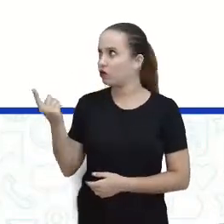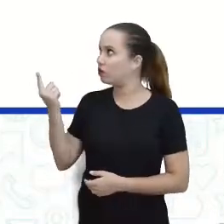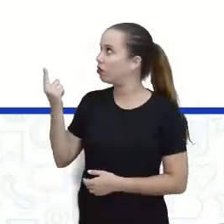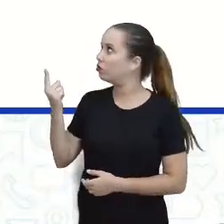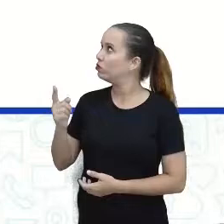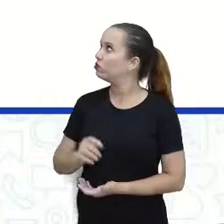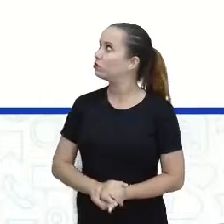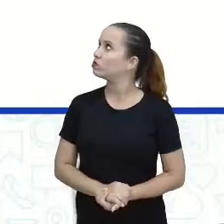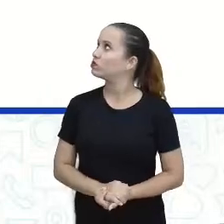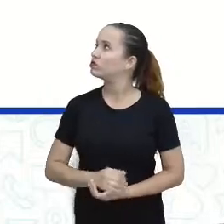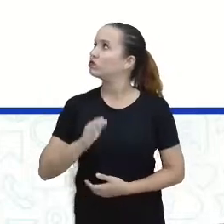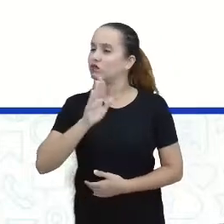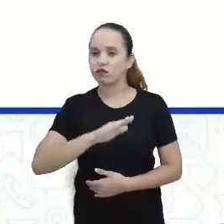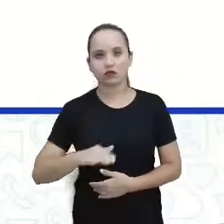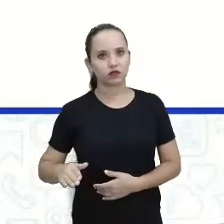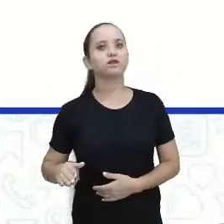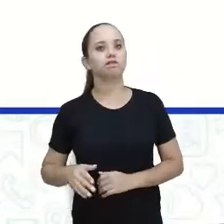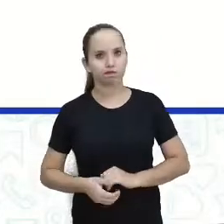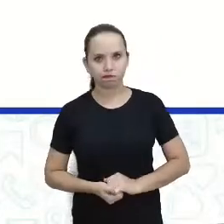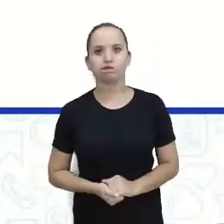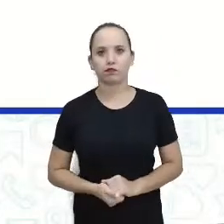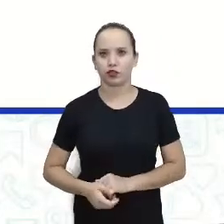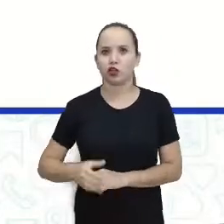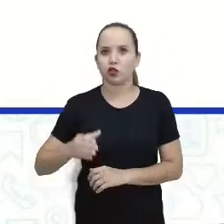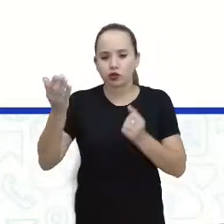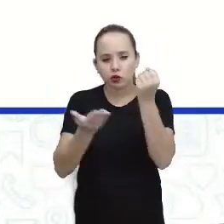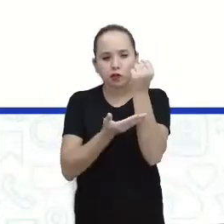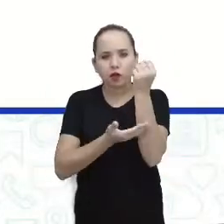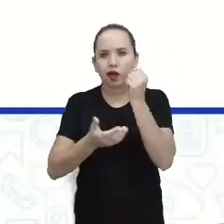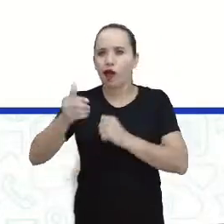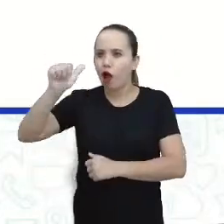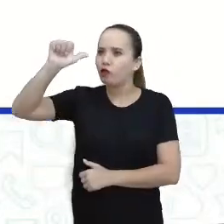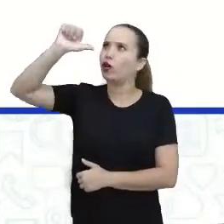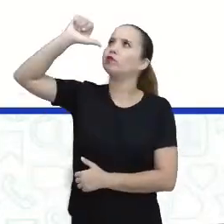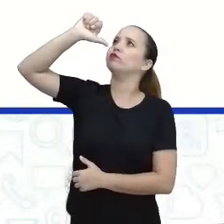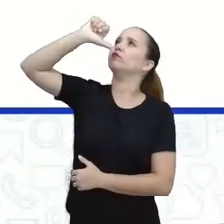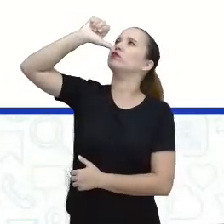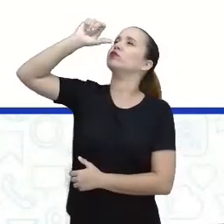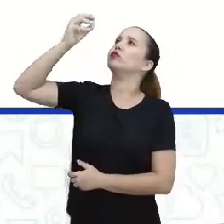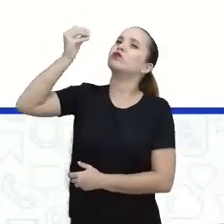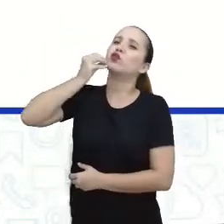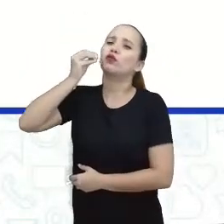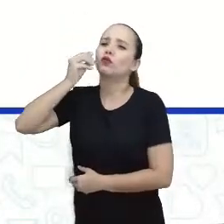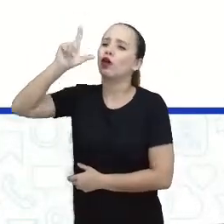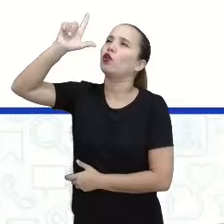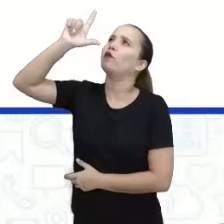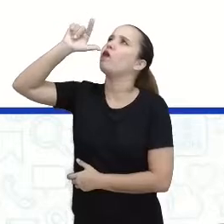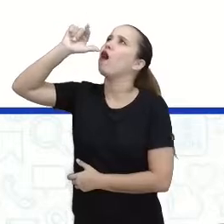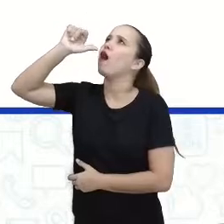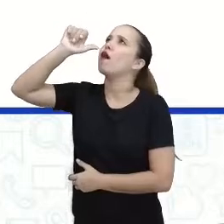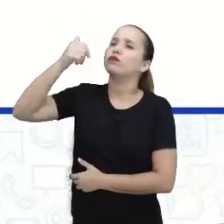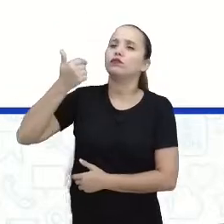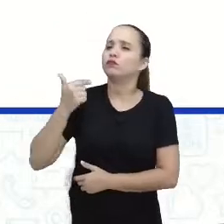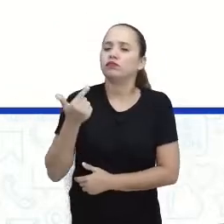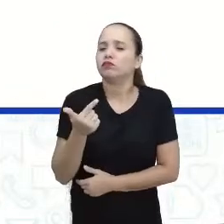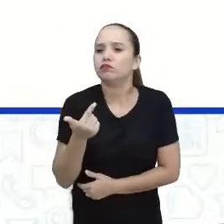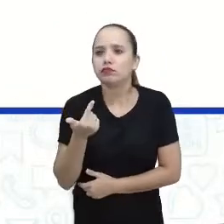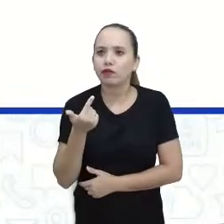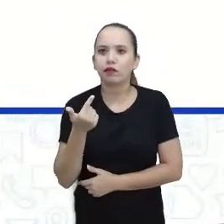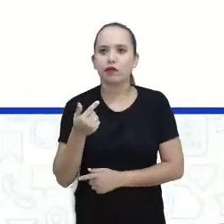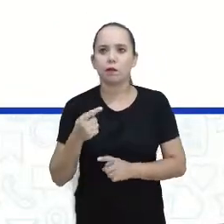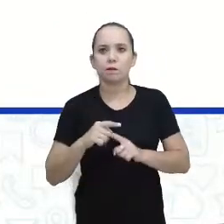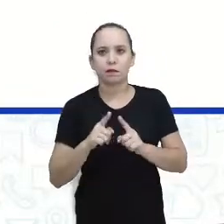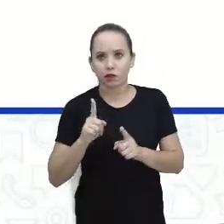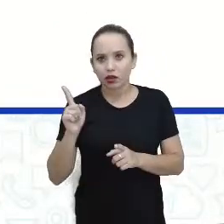vazia, inclusive, né, ele tentando tomar aí a última gota, né? E essa falta de água potável